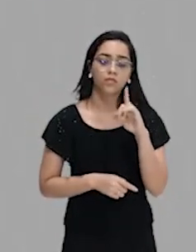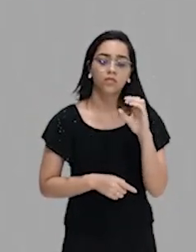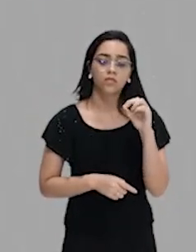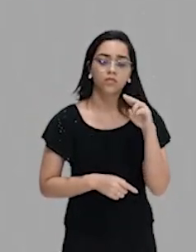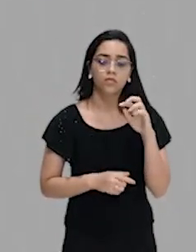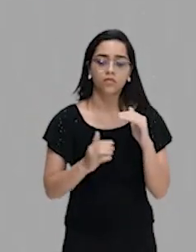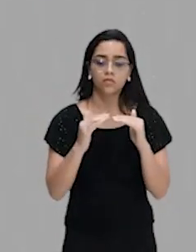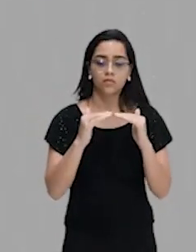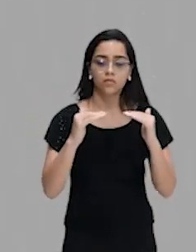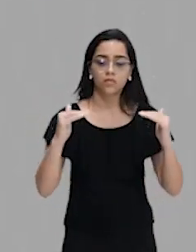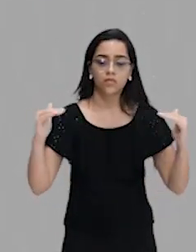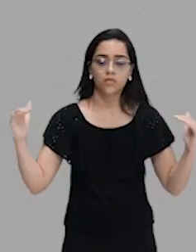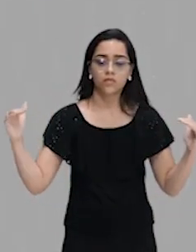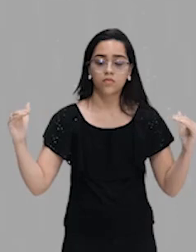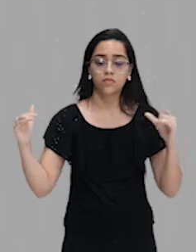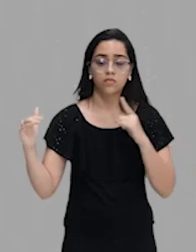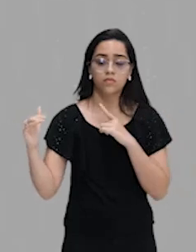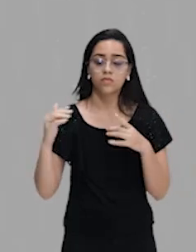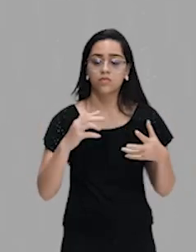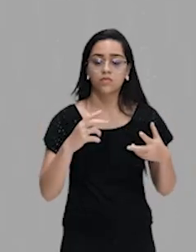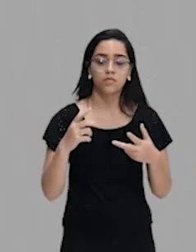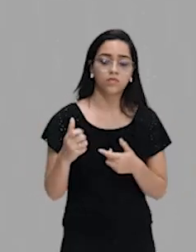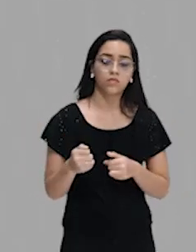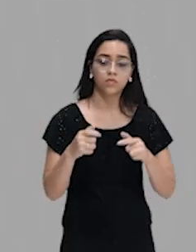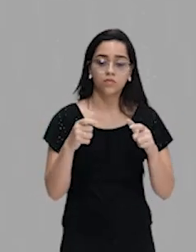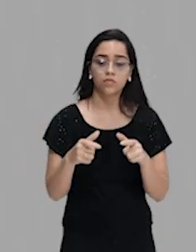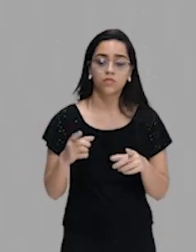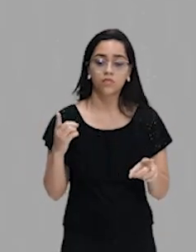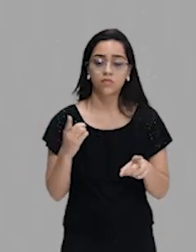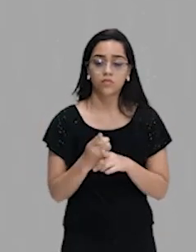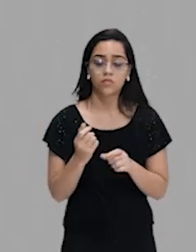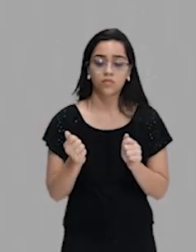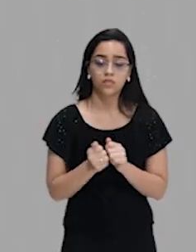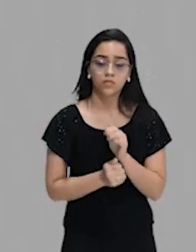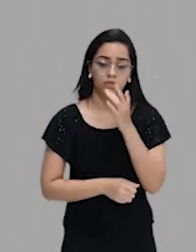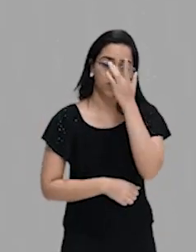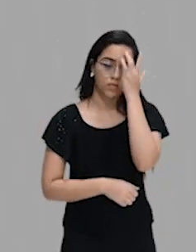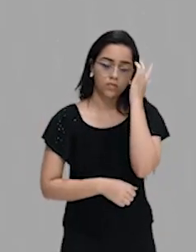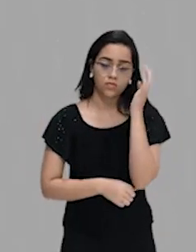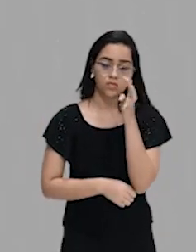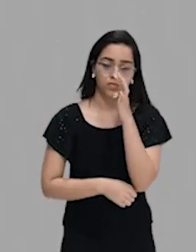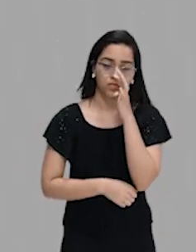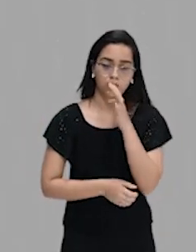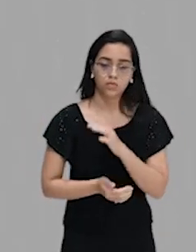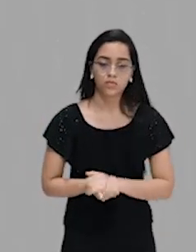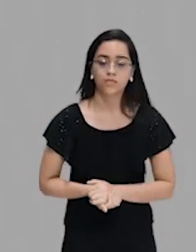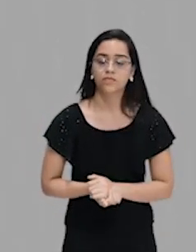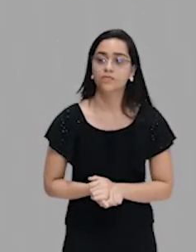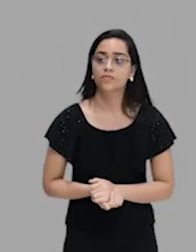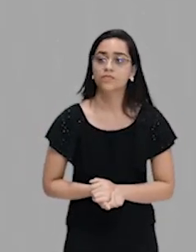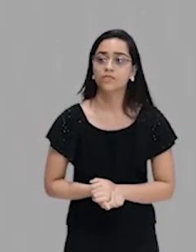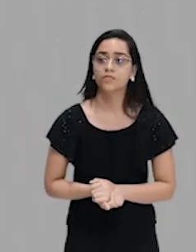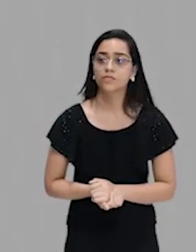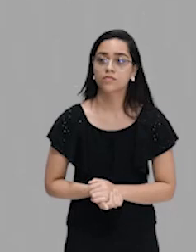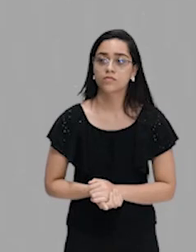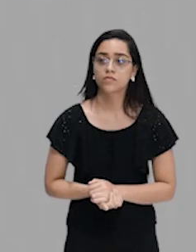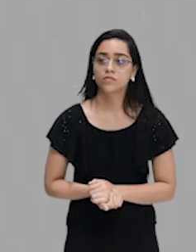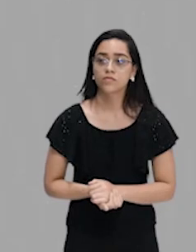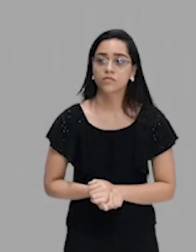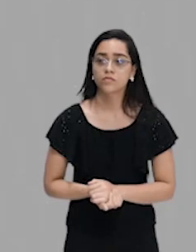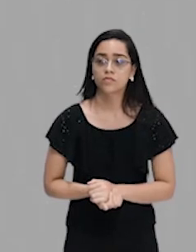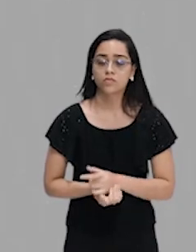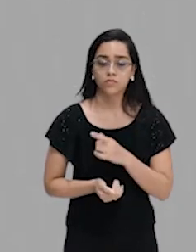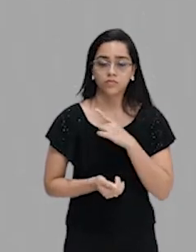horizonte, plano tangente à Terra, lugar em que se encontra o observador, certo?